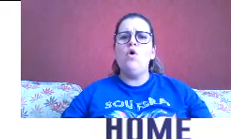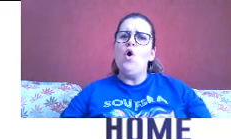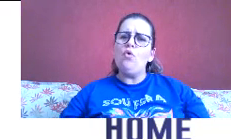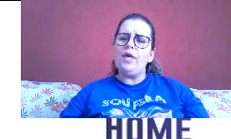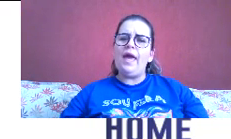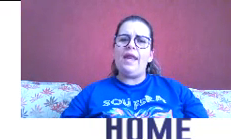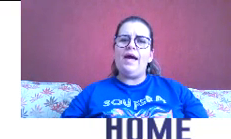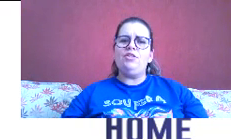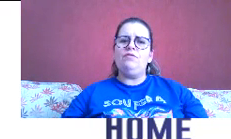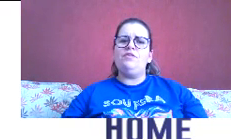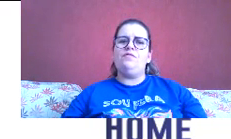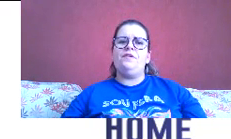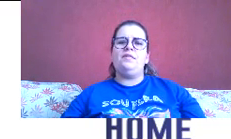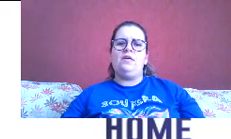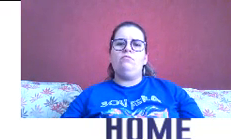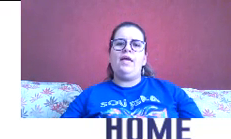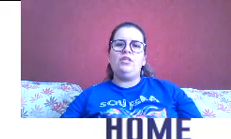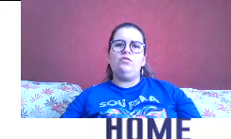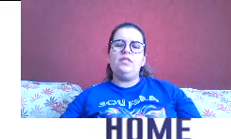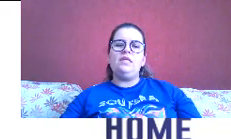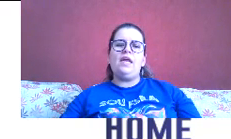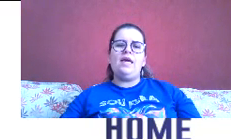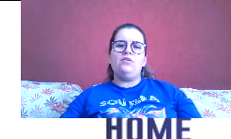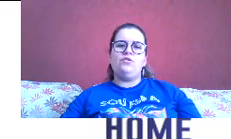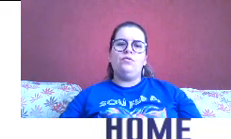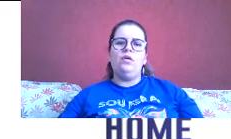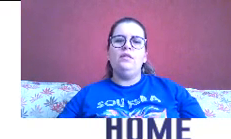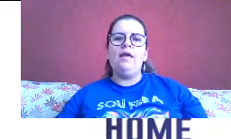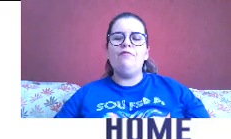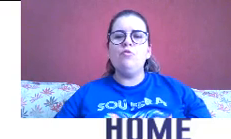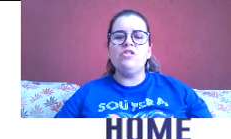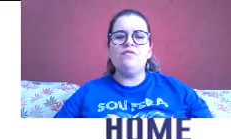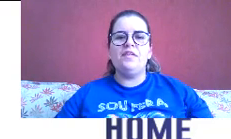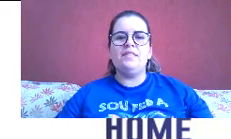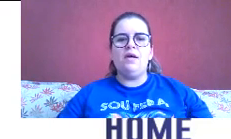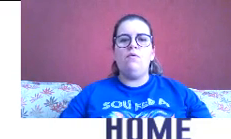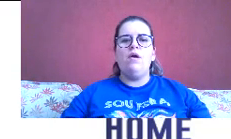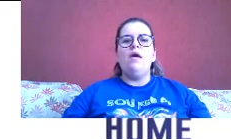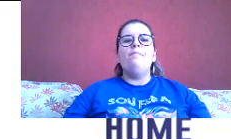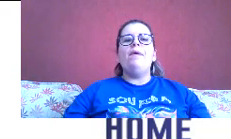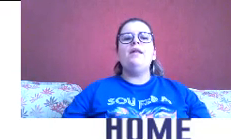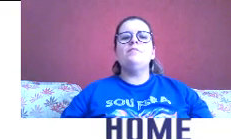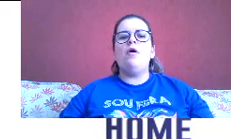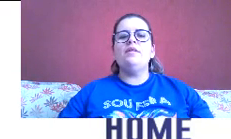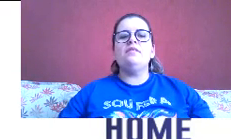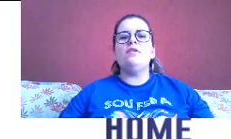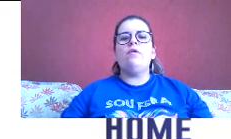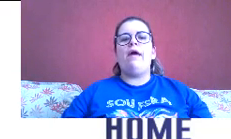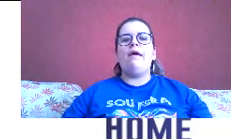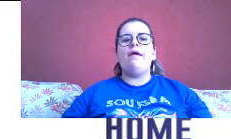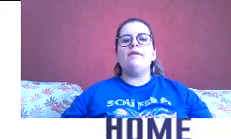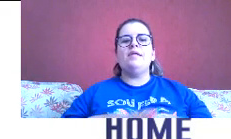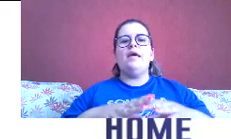ficção que é narrativas de ficção né gente o que será isso né filmes de ficção eles podem ser